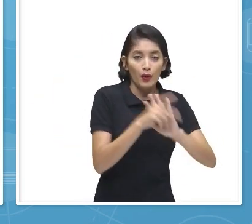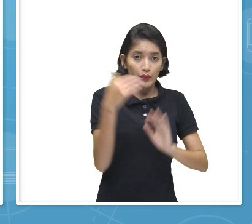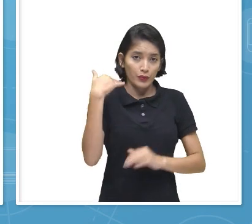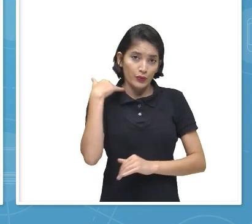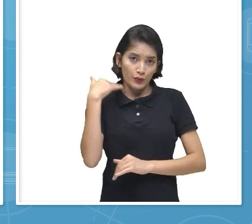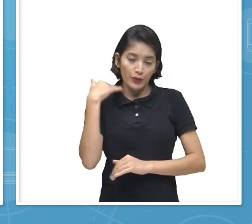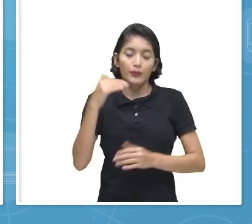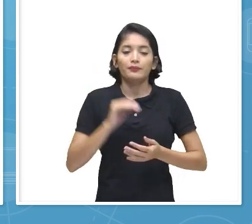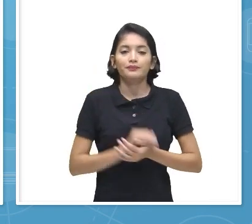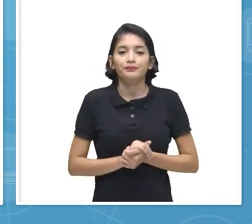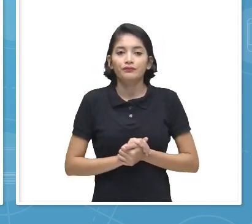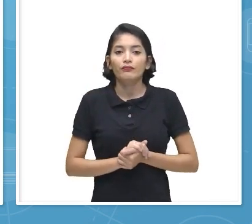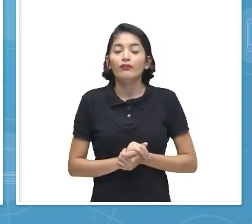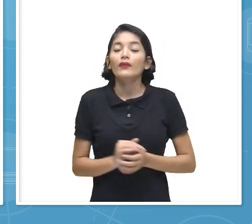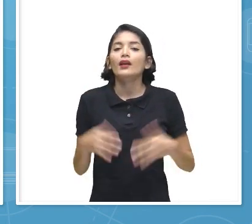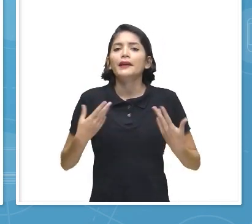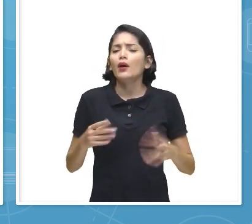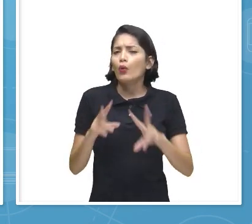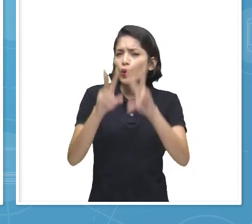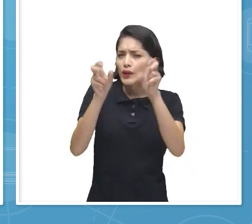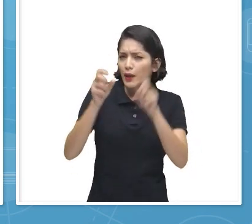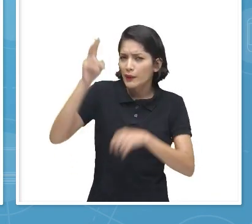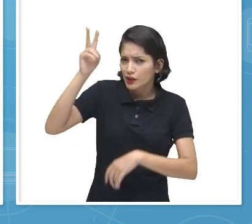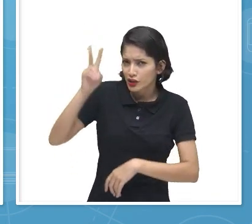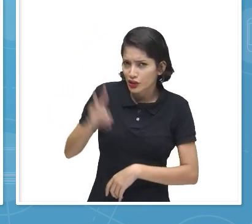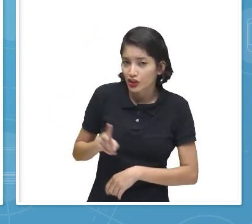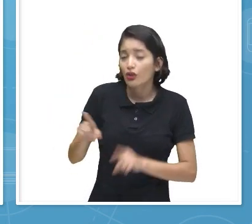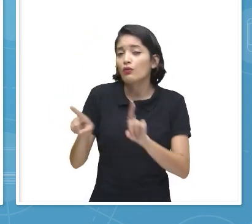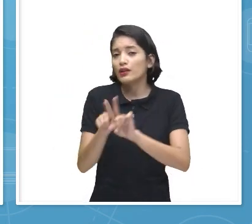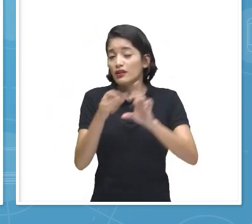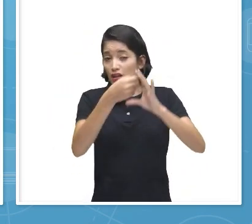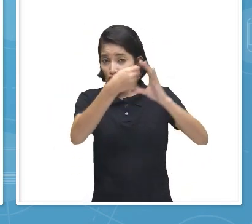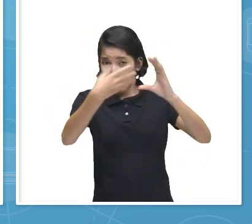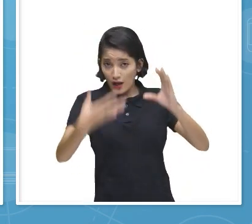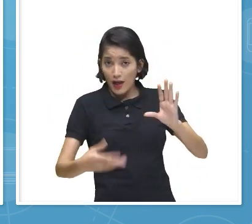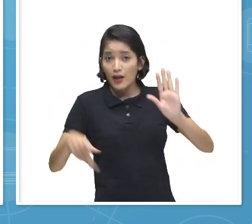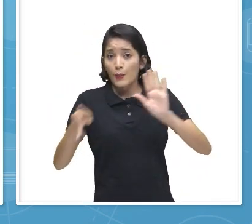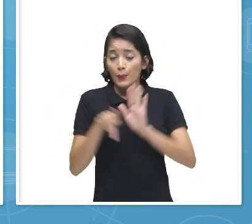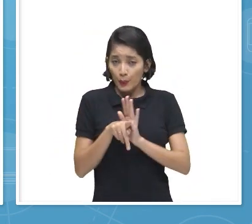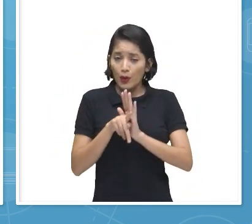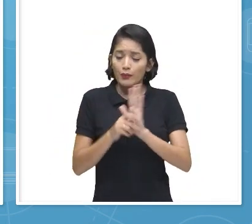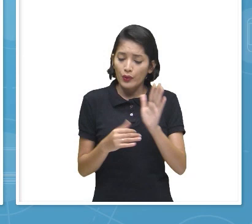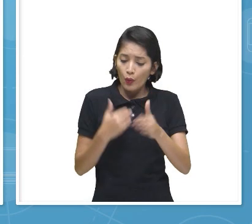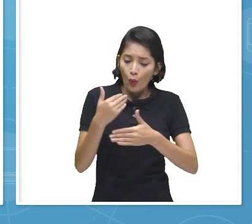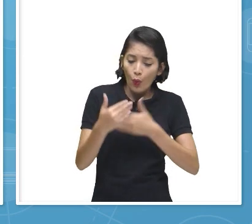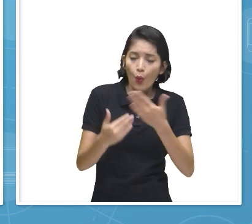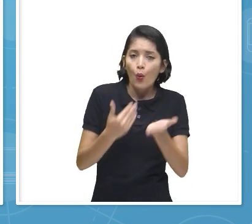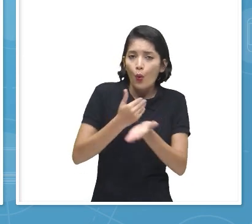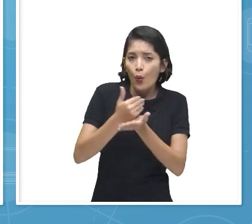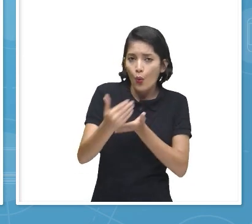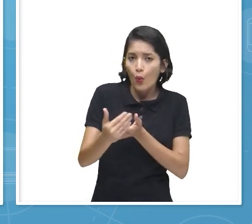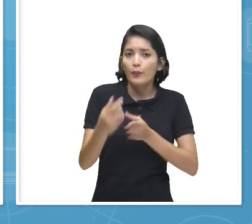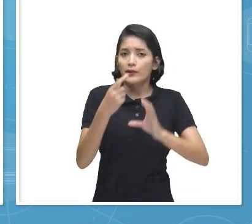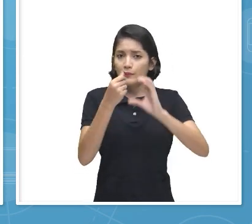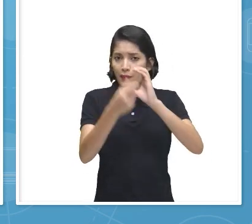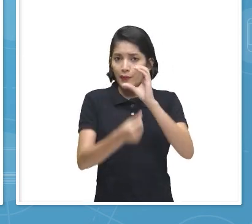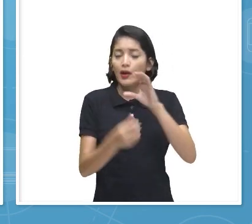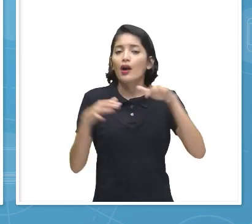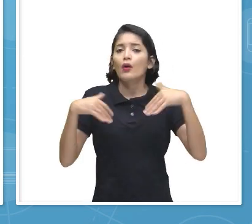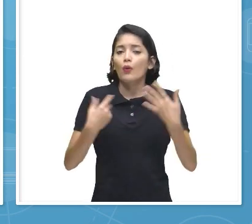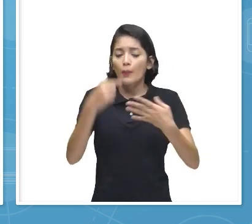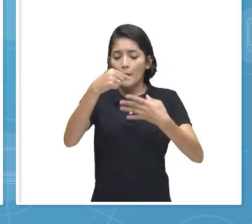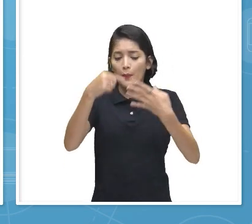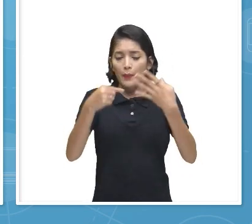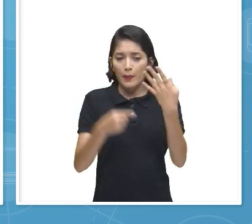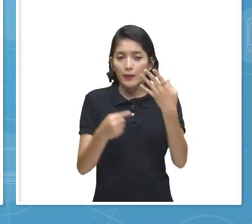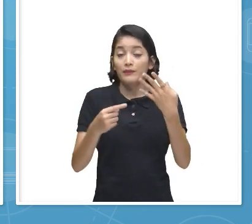lembram, hein? Sobre a história e características dessa etapa do sistema capitalista, assinale a alternativa. Então,